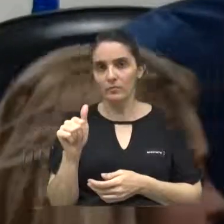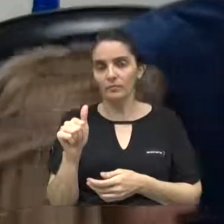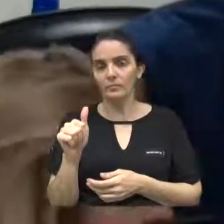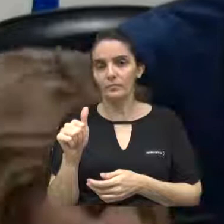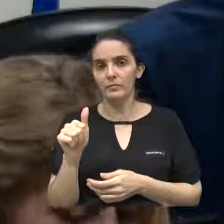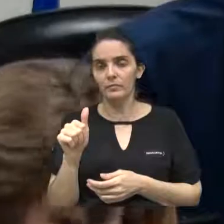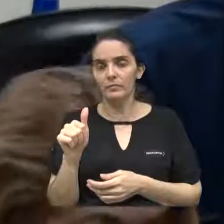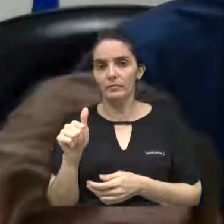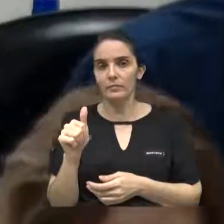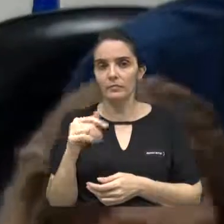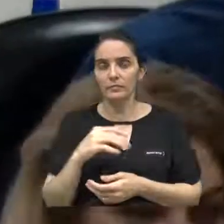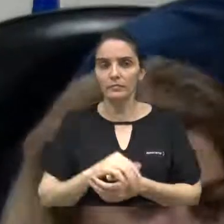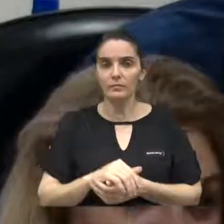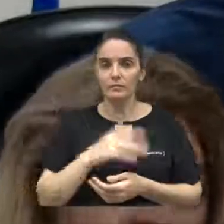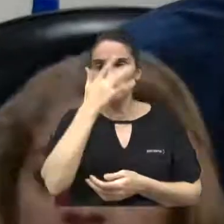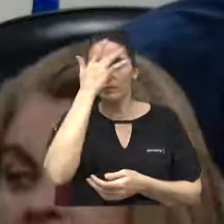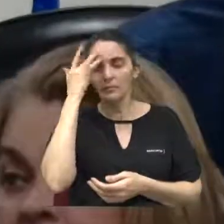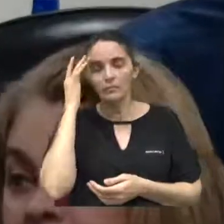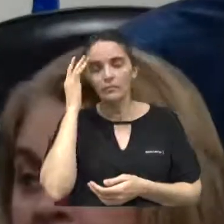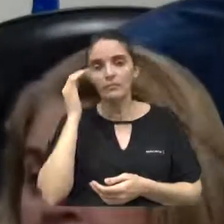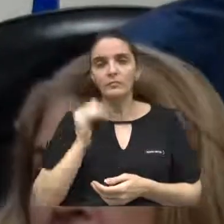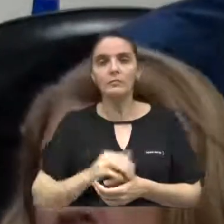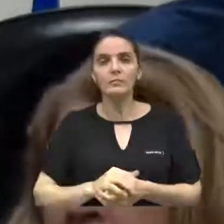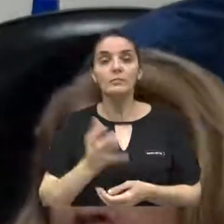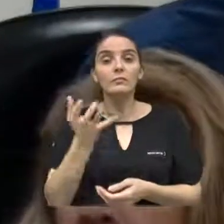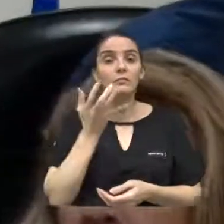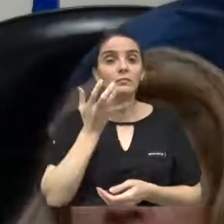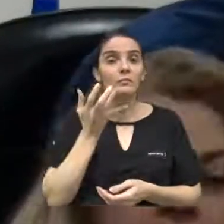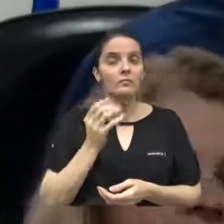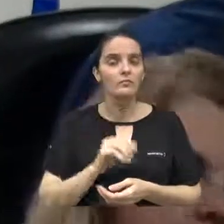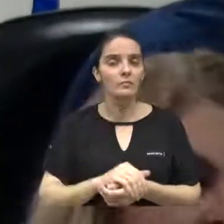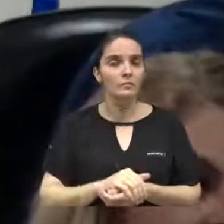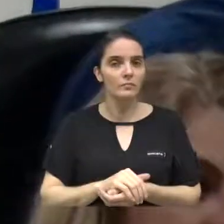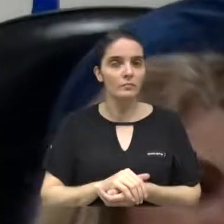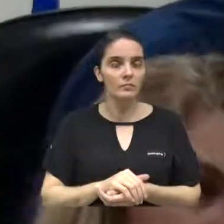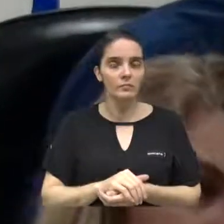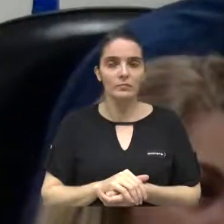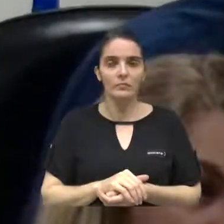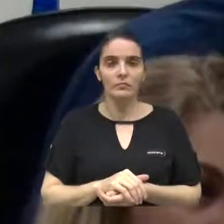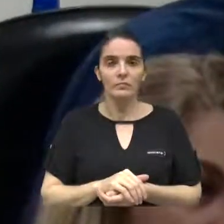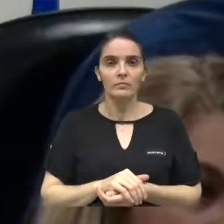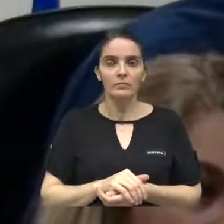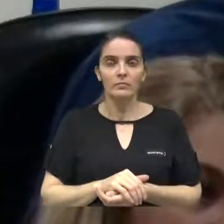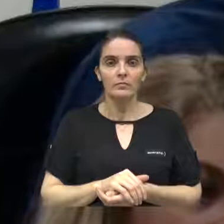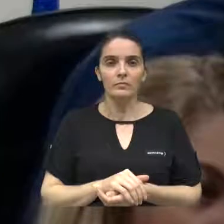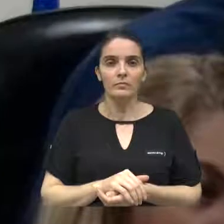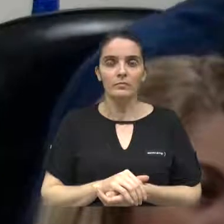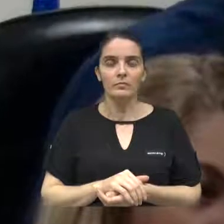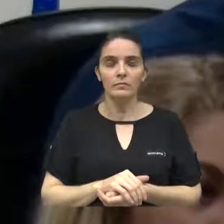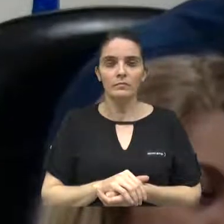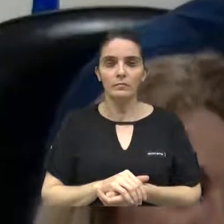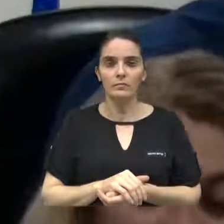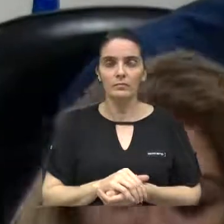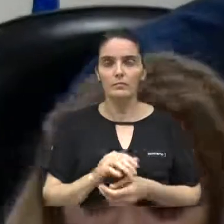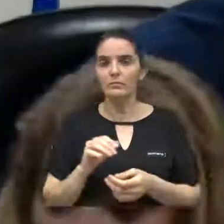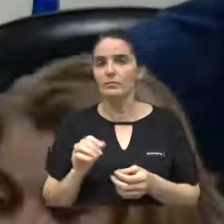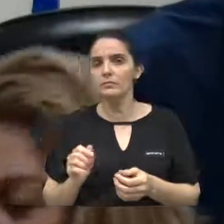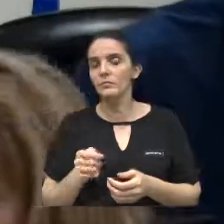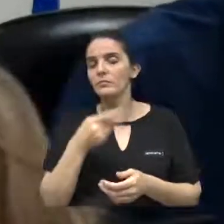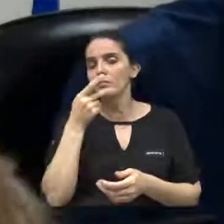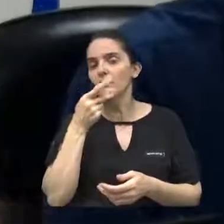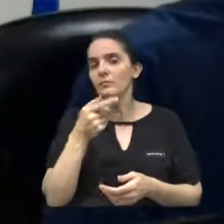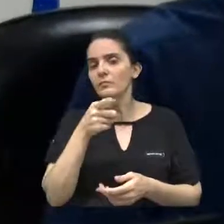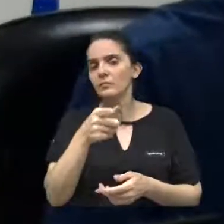com a oferta, ou melhor dizendo, nem mesmo a oferta, mas assim uma